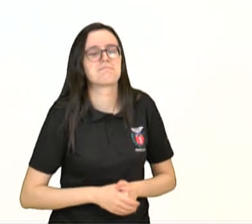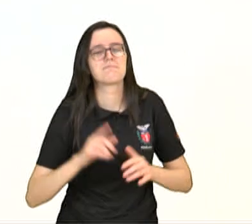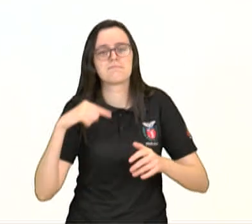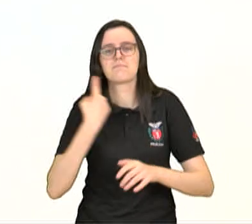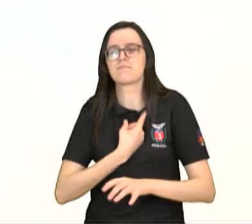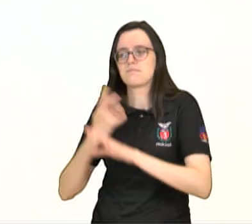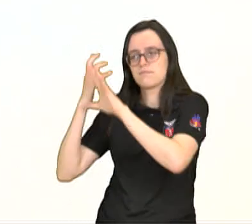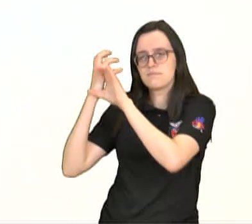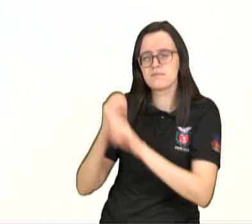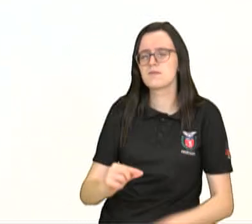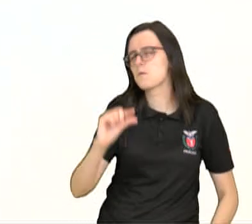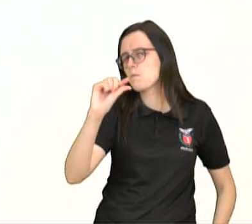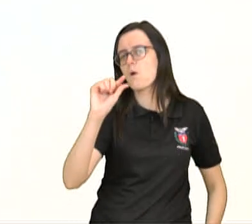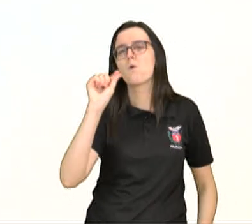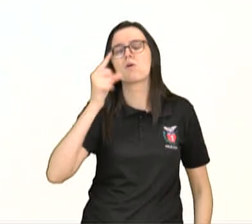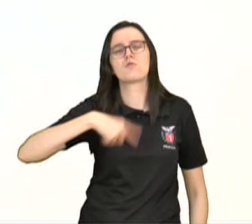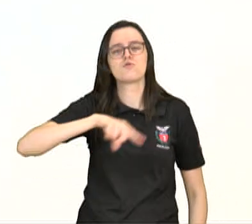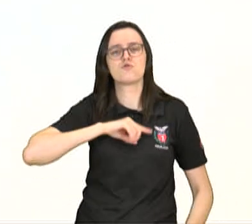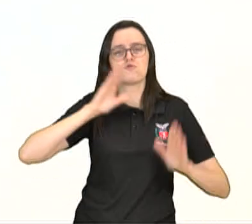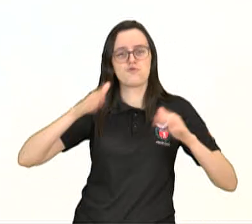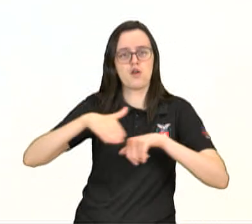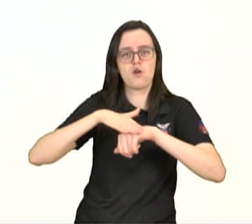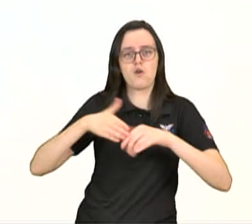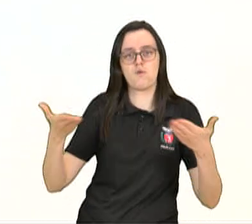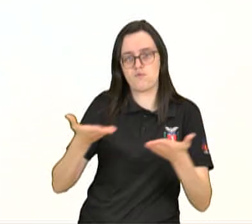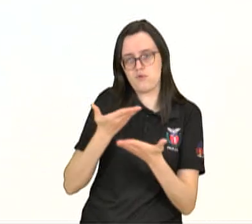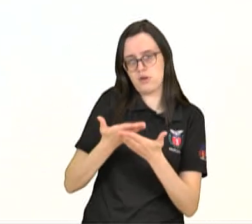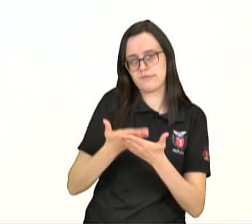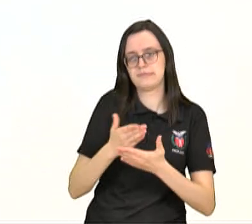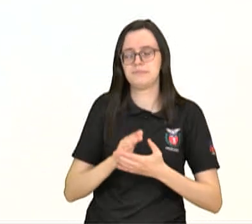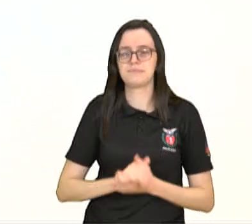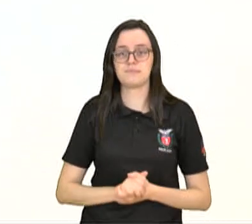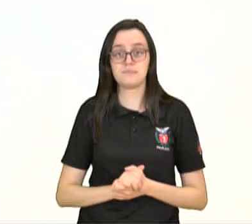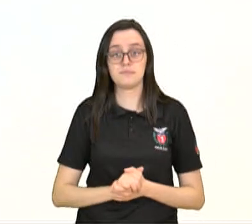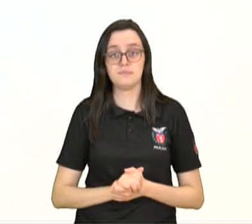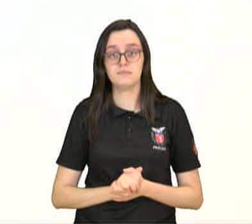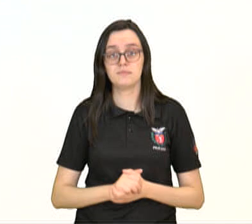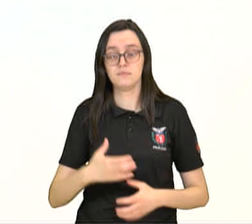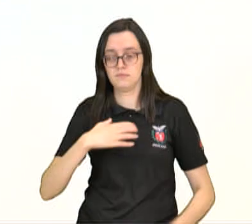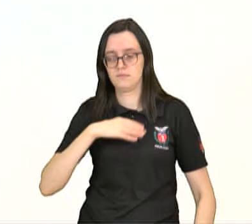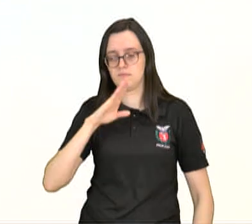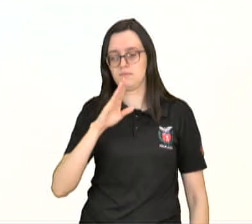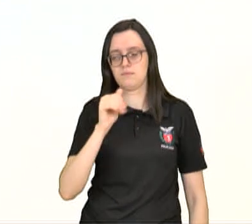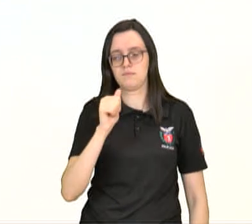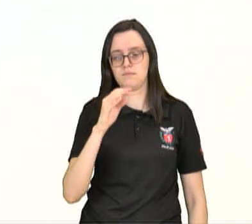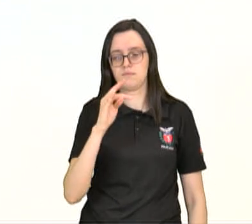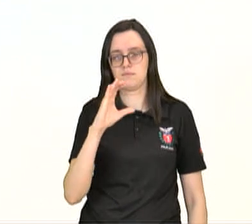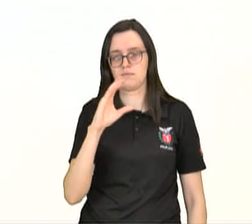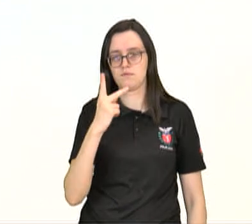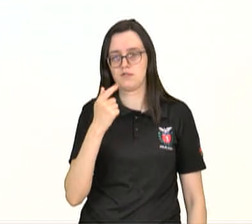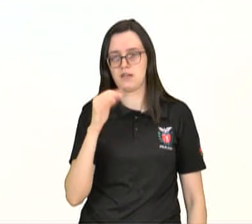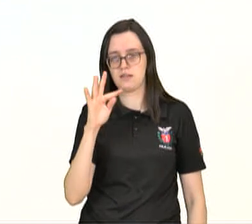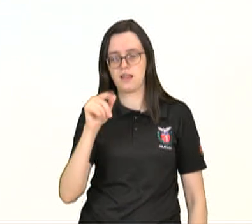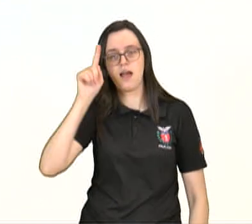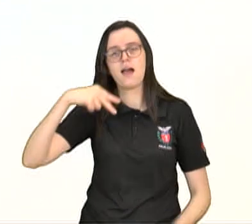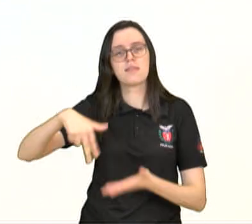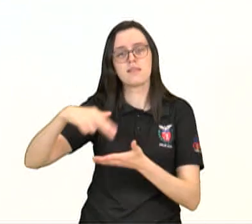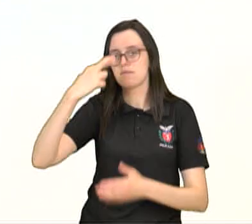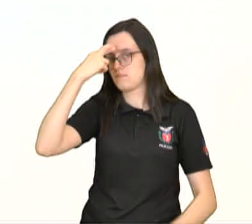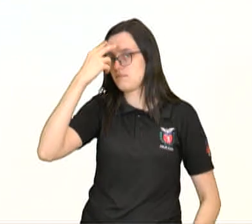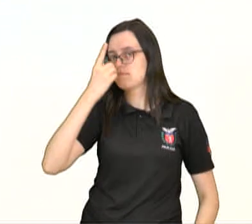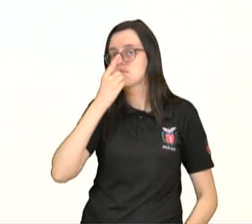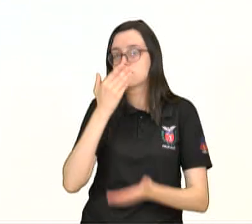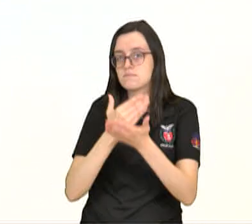Vamos revisar um pouquinho, então, do que nós conversamos na aula de hoje. A bachata é uma dança de origem dominicana que surgiu nos